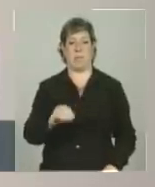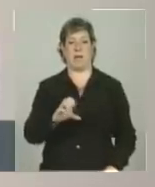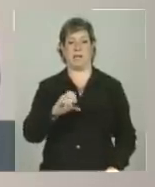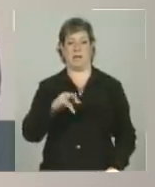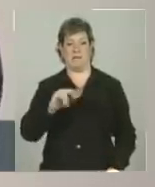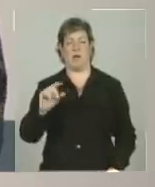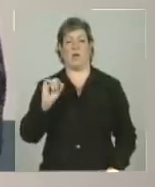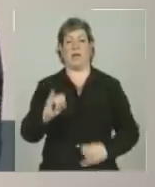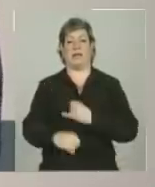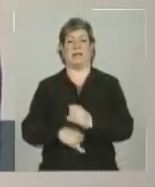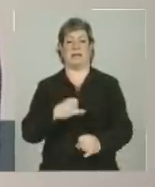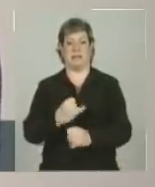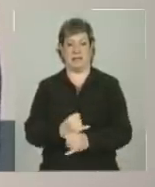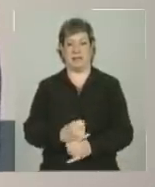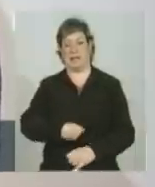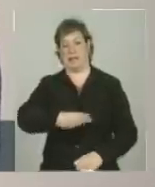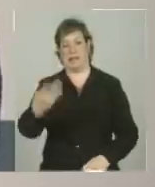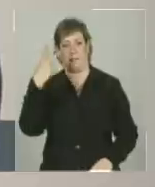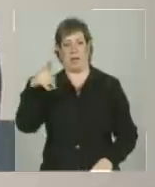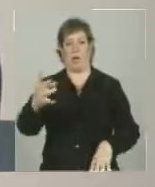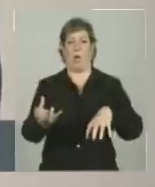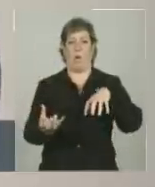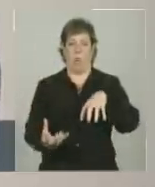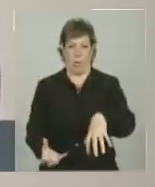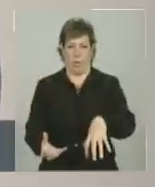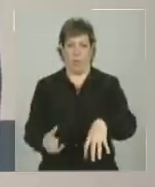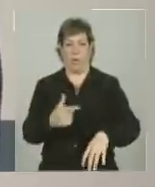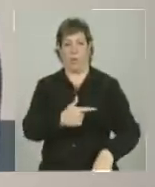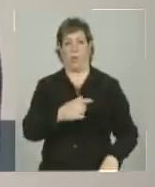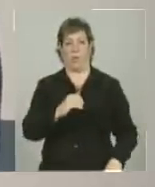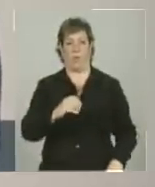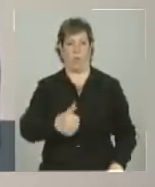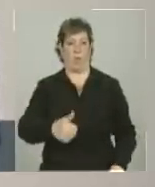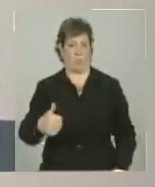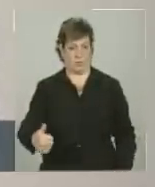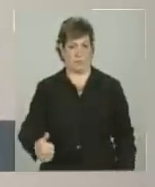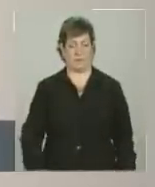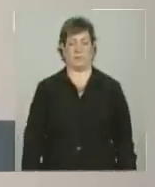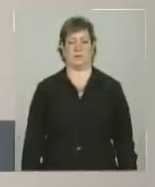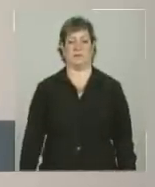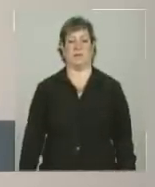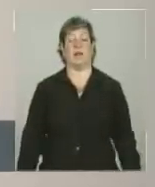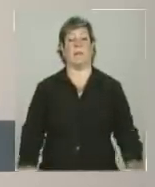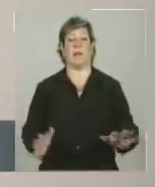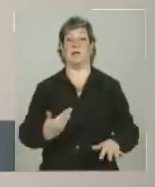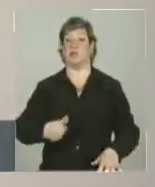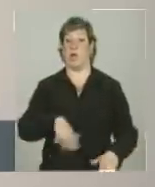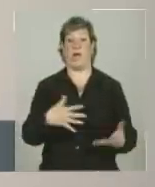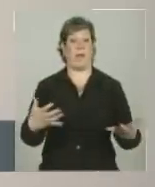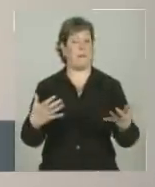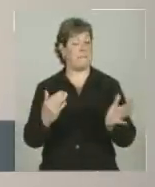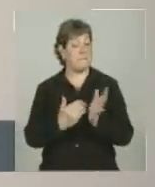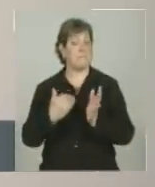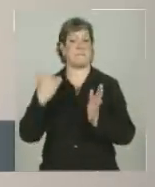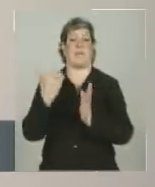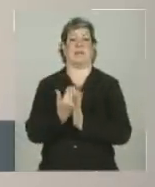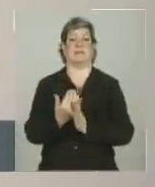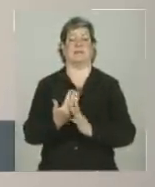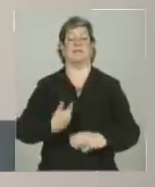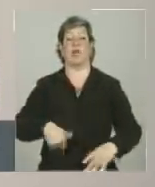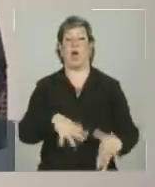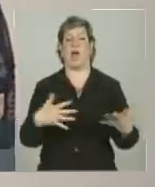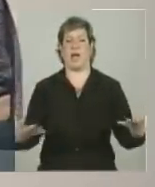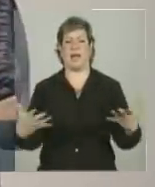Internet, enviado ao Congresso Nacional em 2011. Mas queremos mais. Queremos